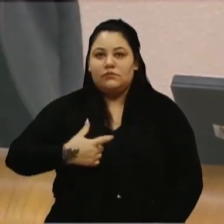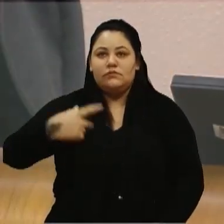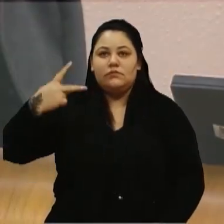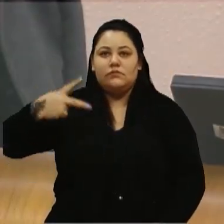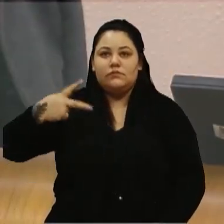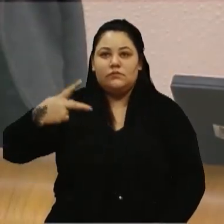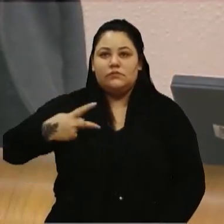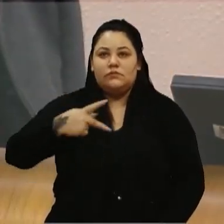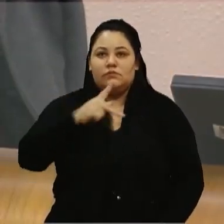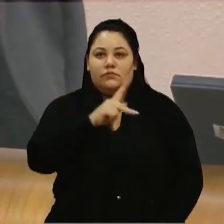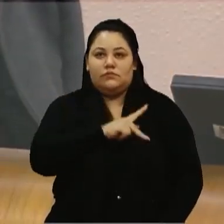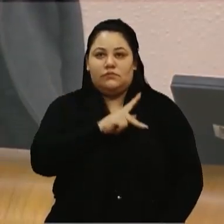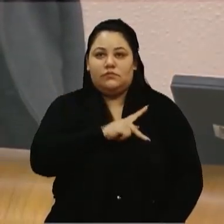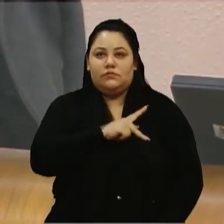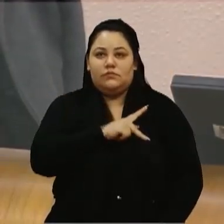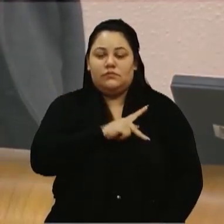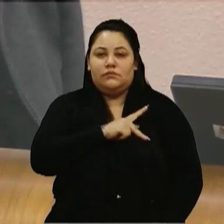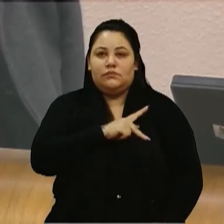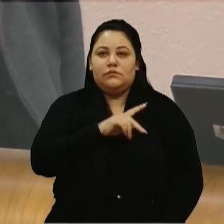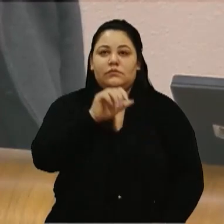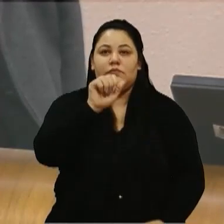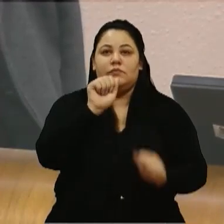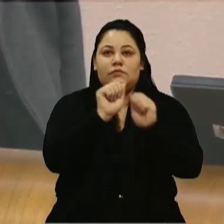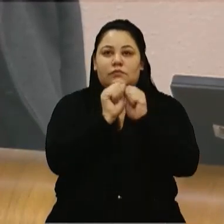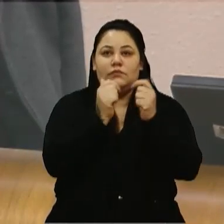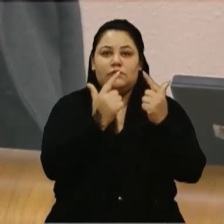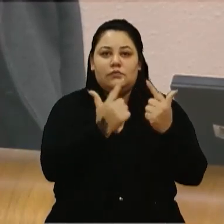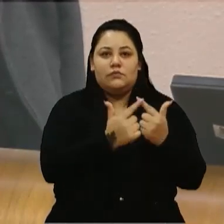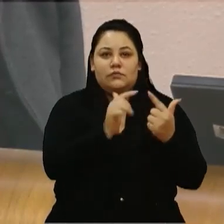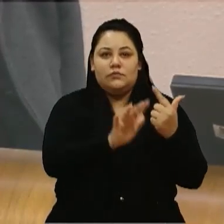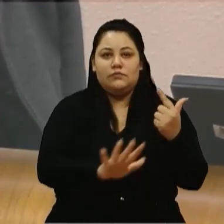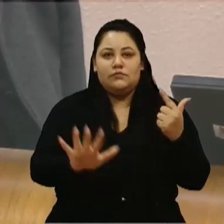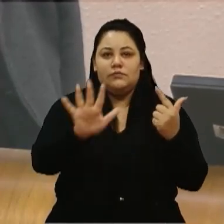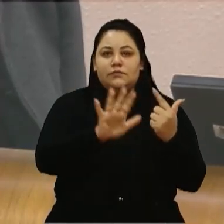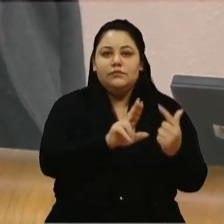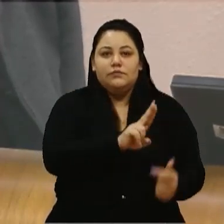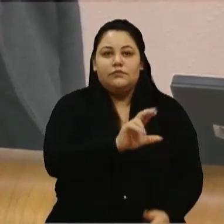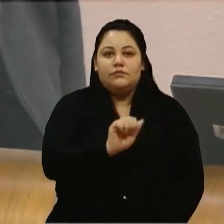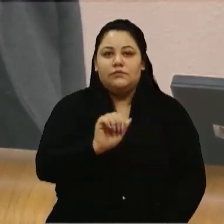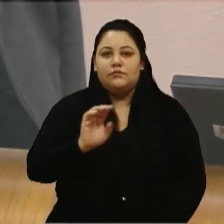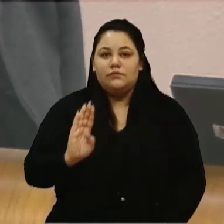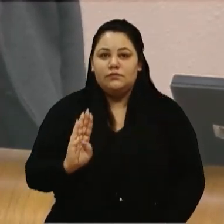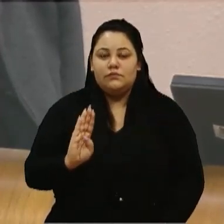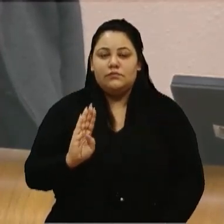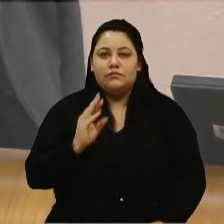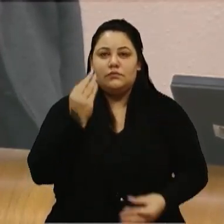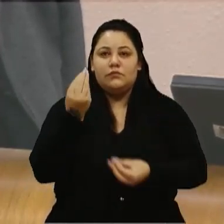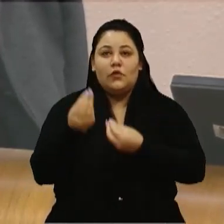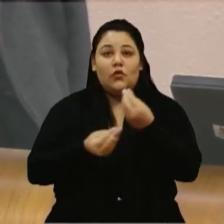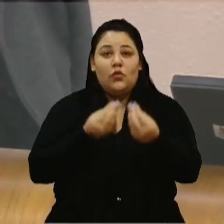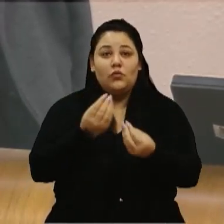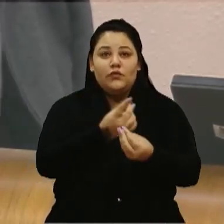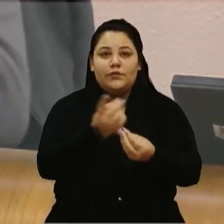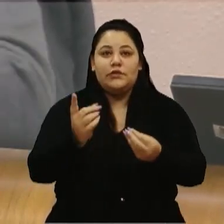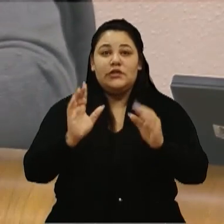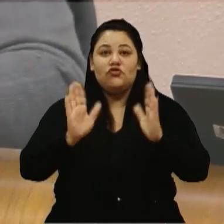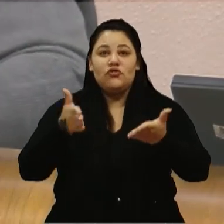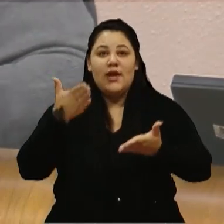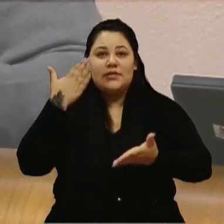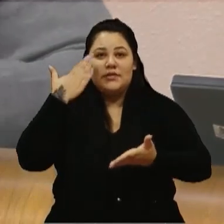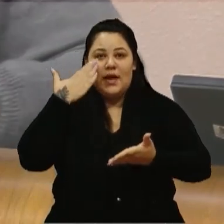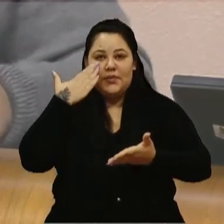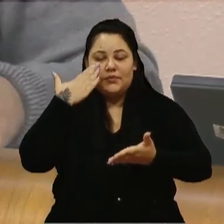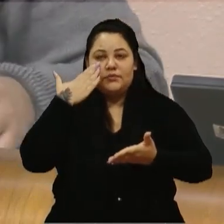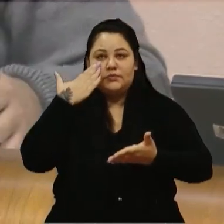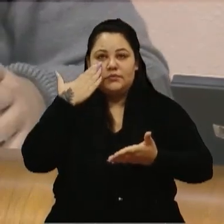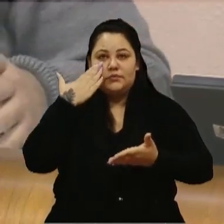vice-presidente da Assembleia Geral da UAB. E como vocês sabem, a UAB acompanha todas